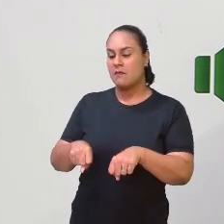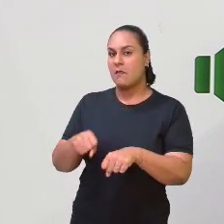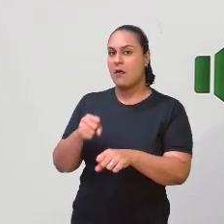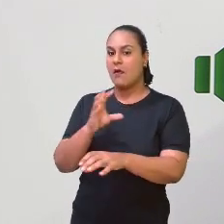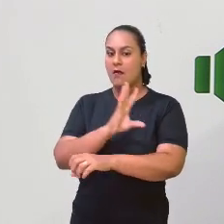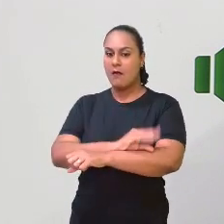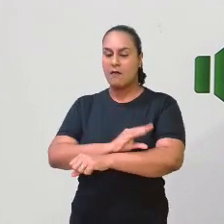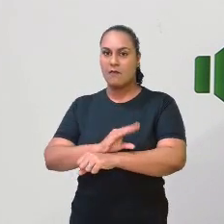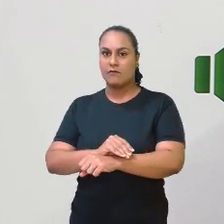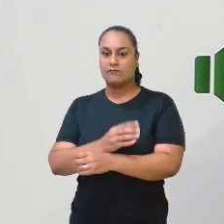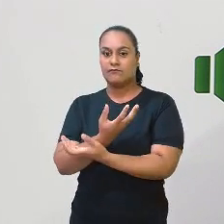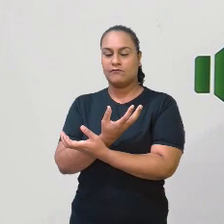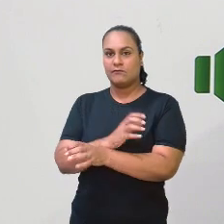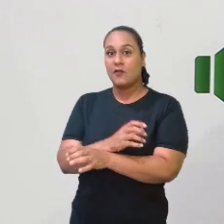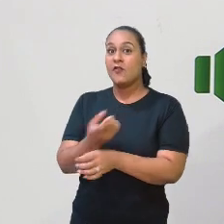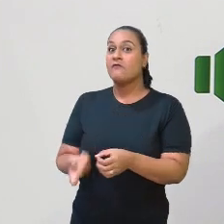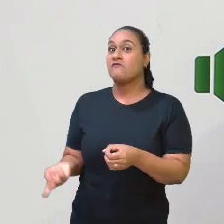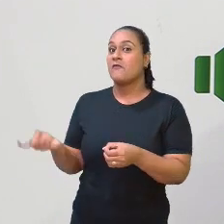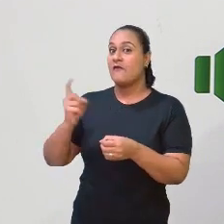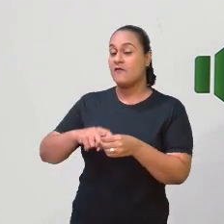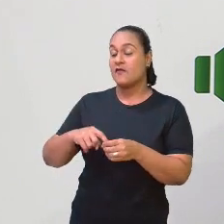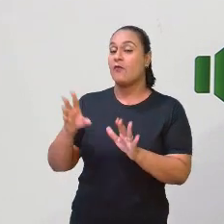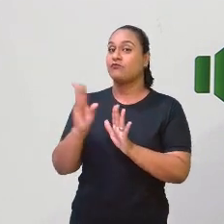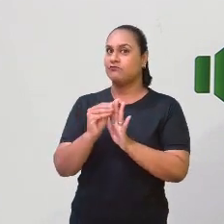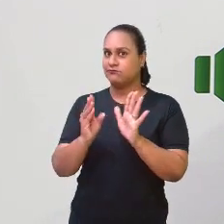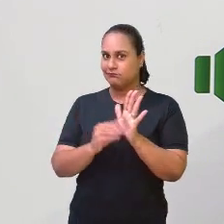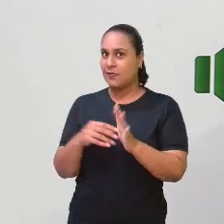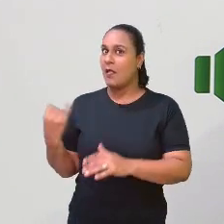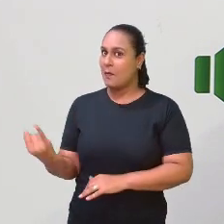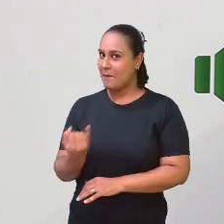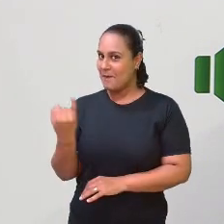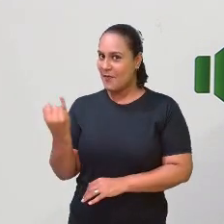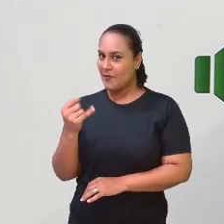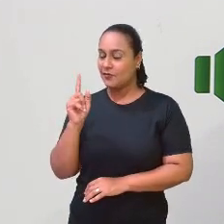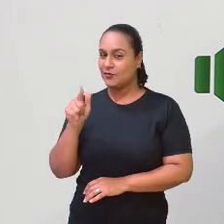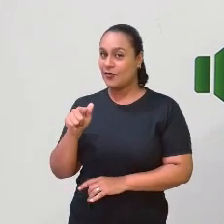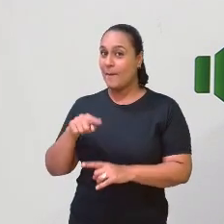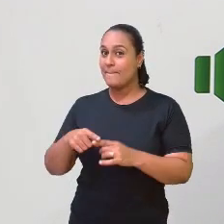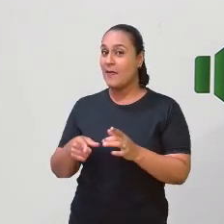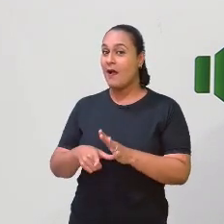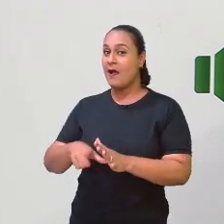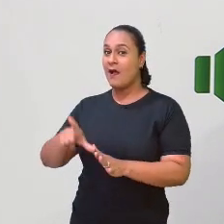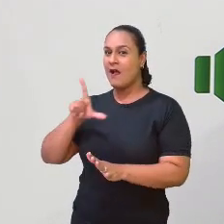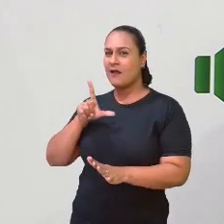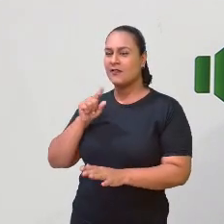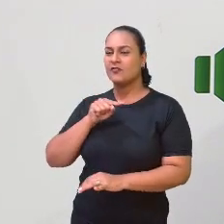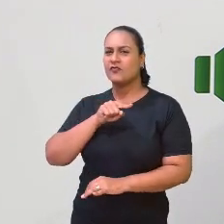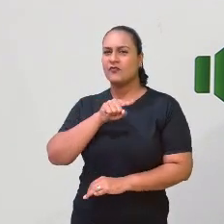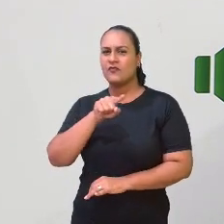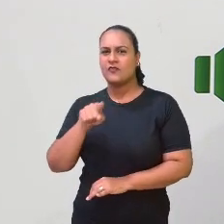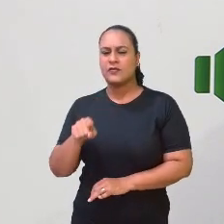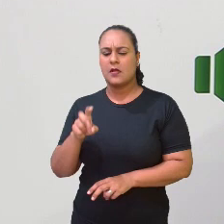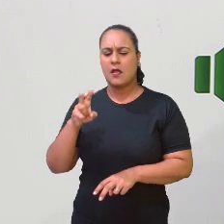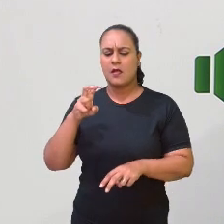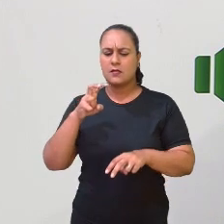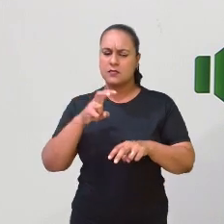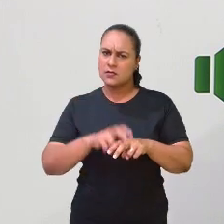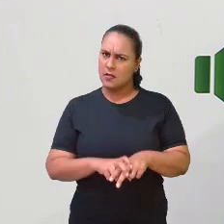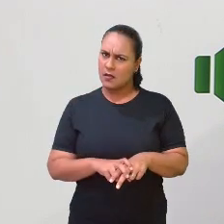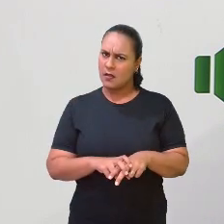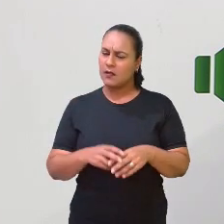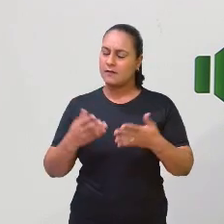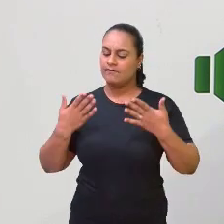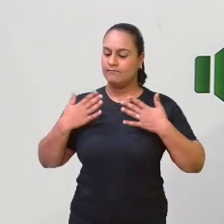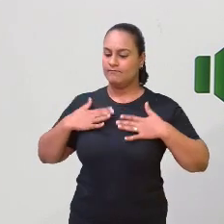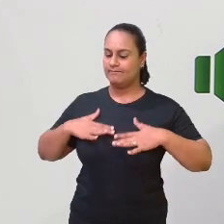vai retomar esse assunto que é tão importante, né? Mas antes, eu quero que você se acomode onde você